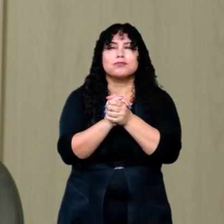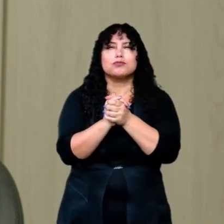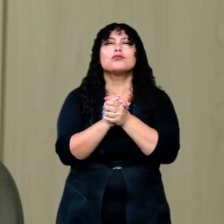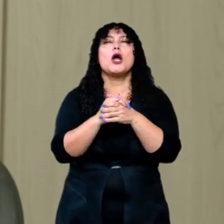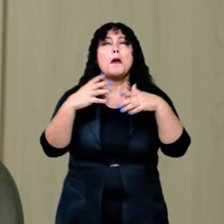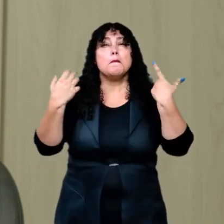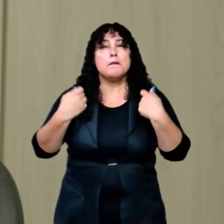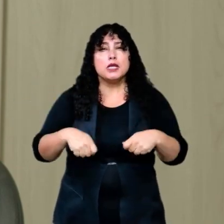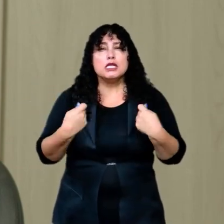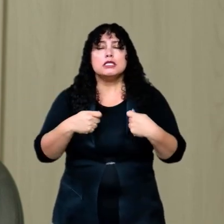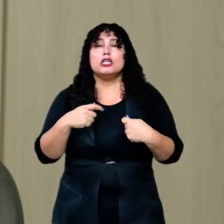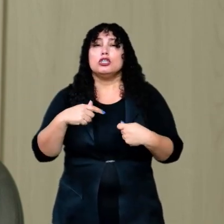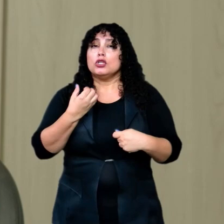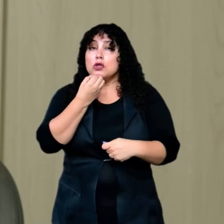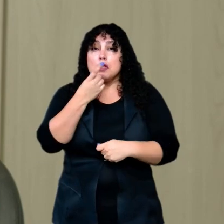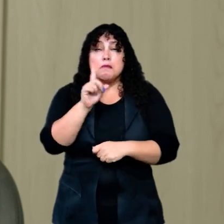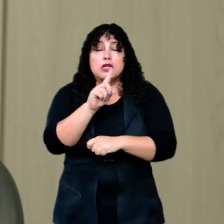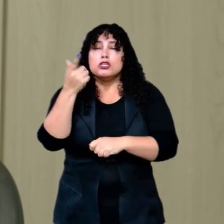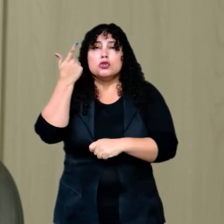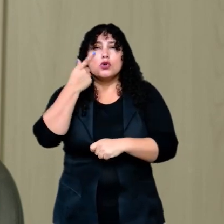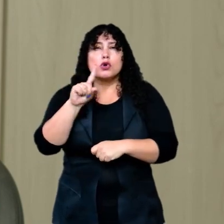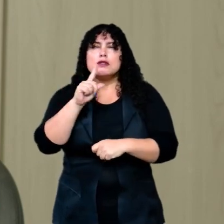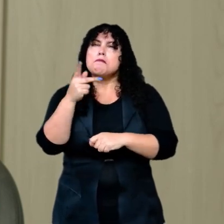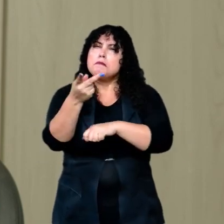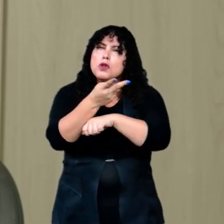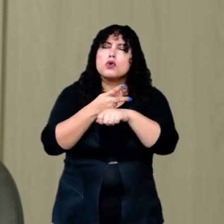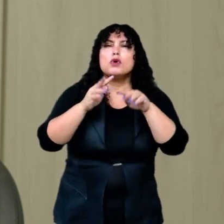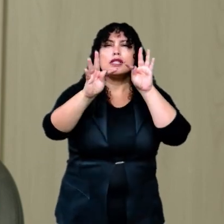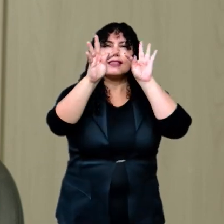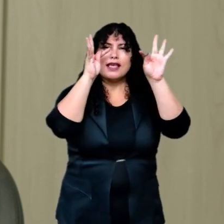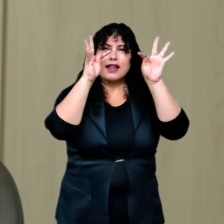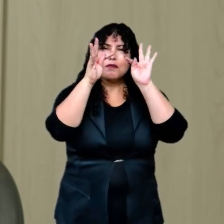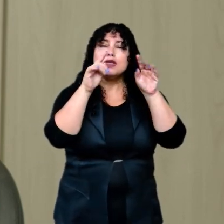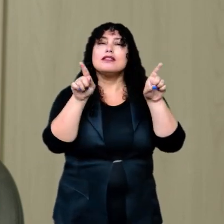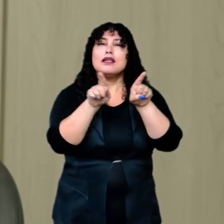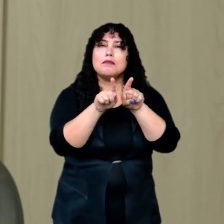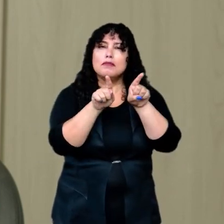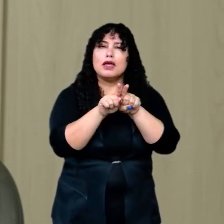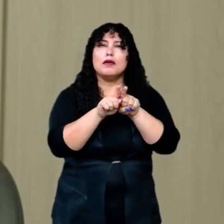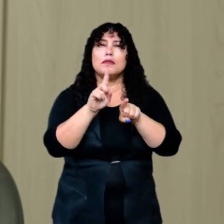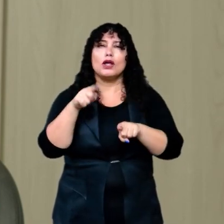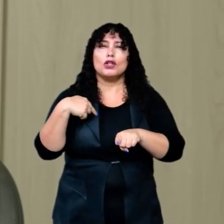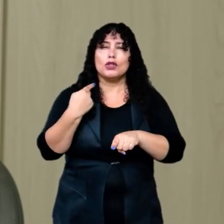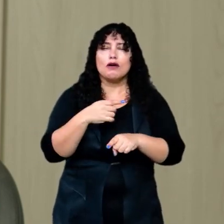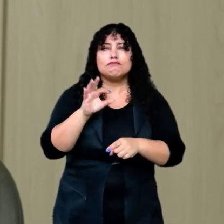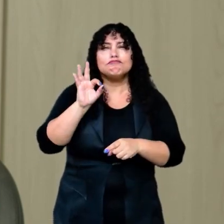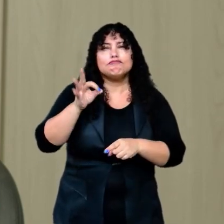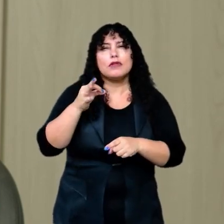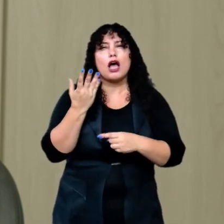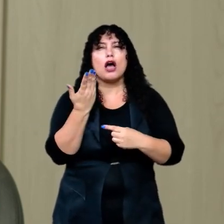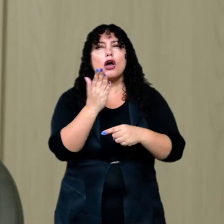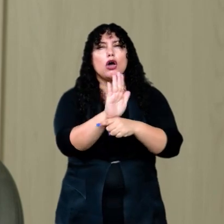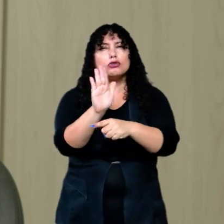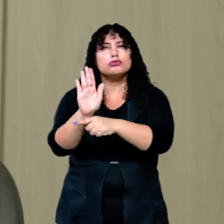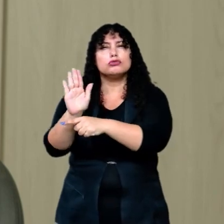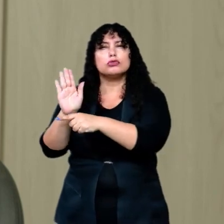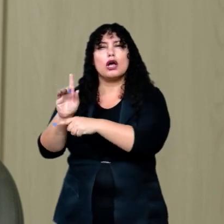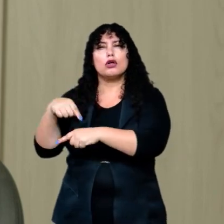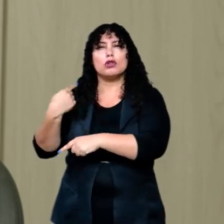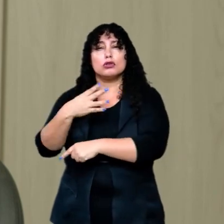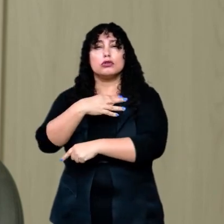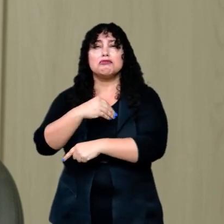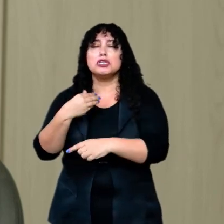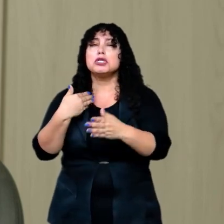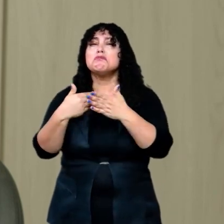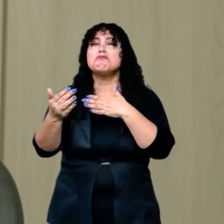bem. Se a gente não estiver bem, a gente não consegue. Então, procurem terapia também para vocês, para que a gente possa realmente auxiliar o nosso filho,